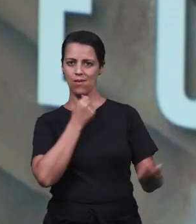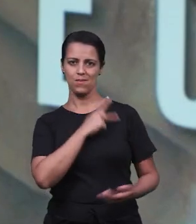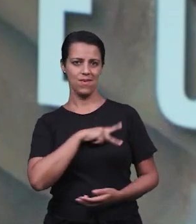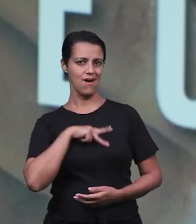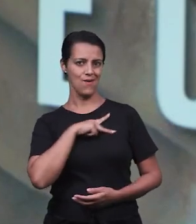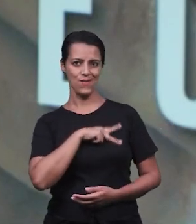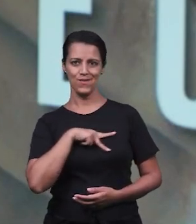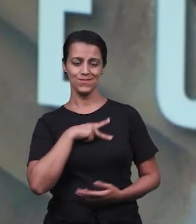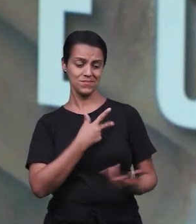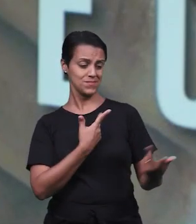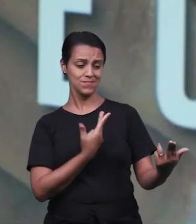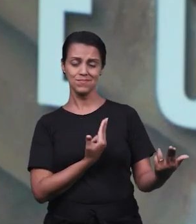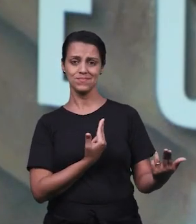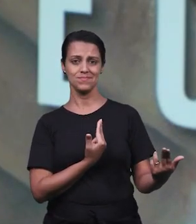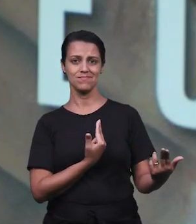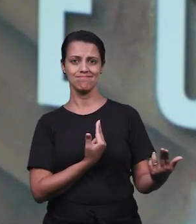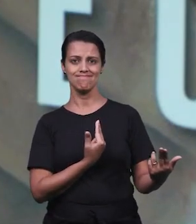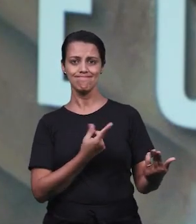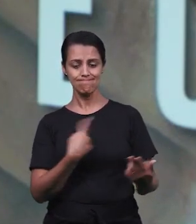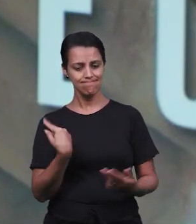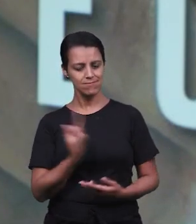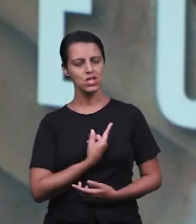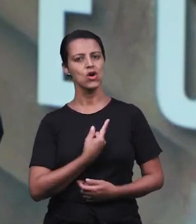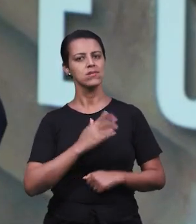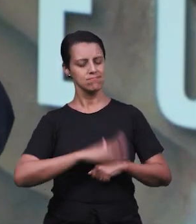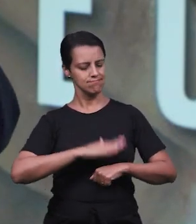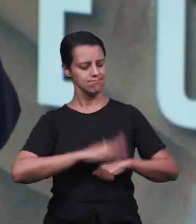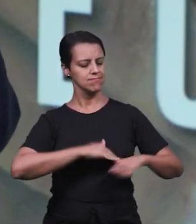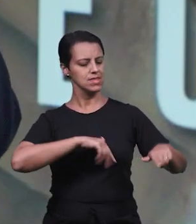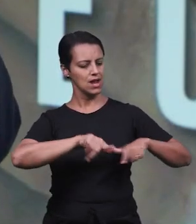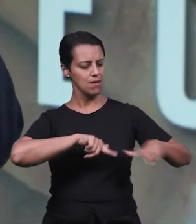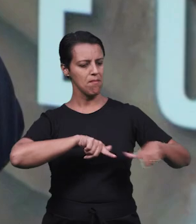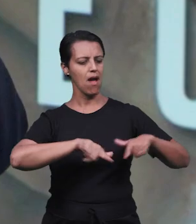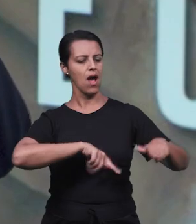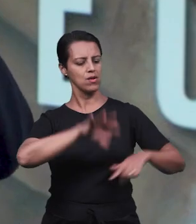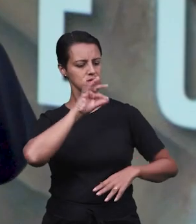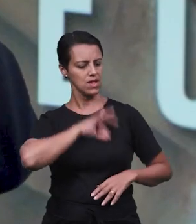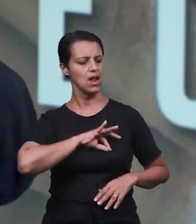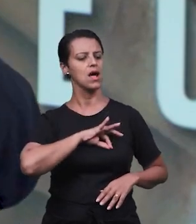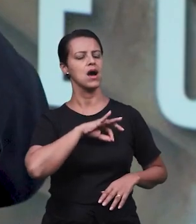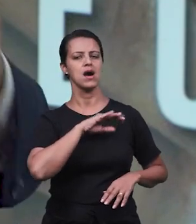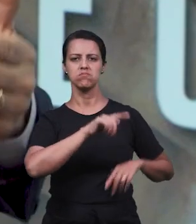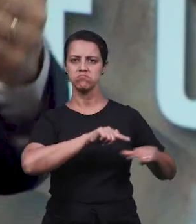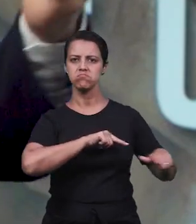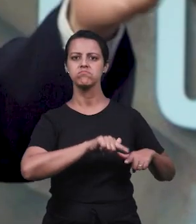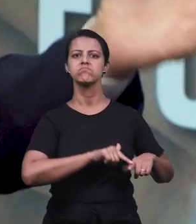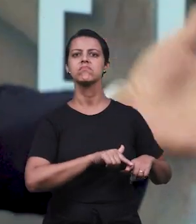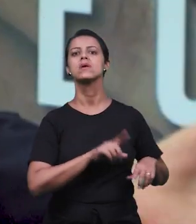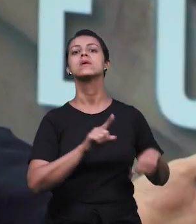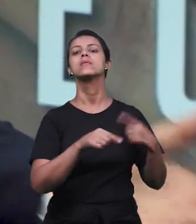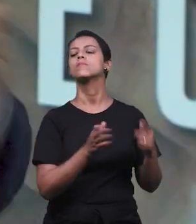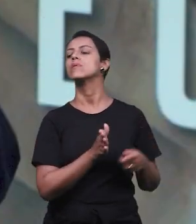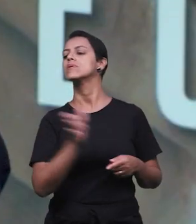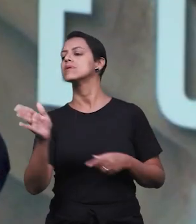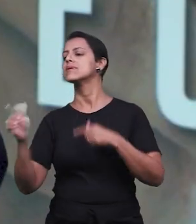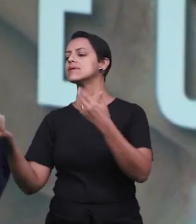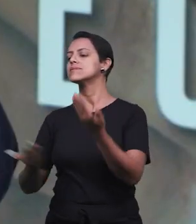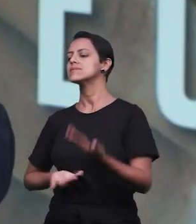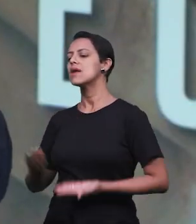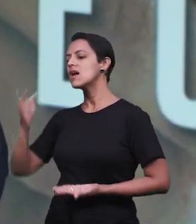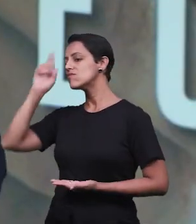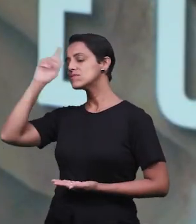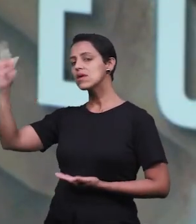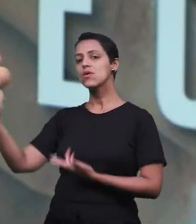ninguém. Nós vivemos com o nosso próprio trabalho e servimos a Deus da mesma forma que os outros servem.